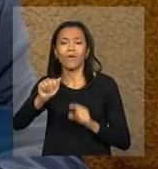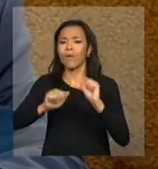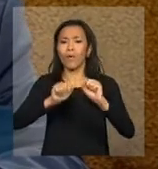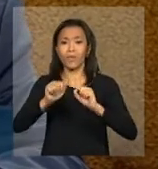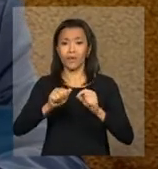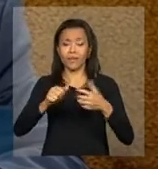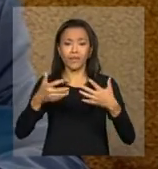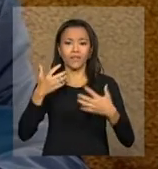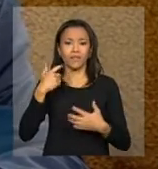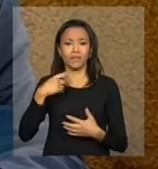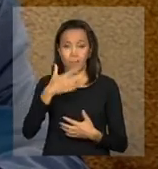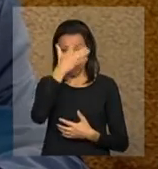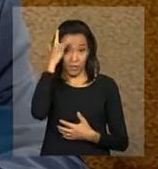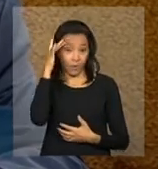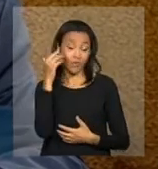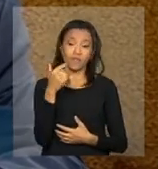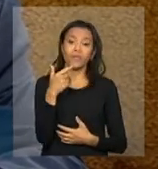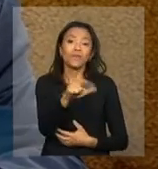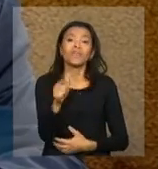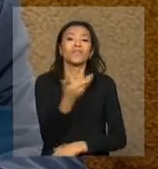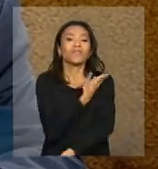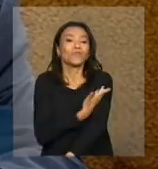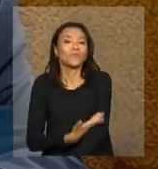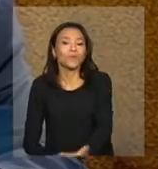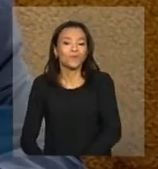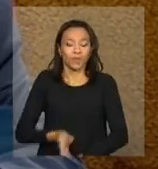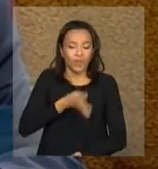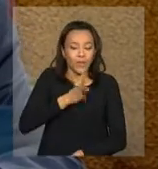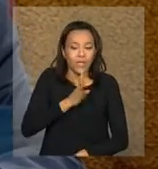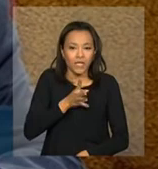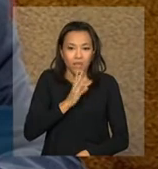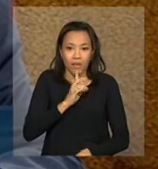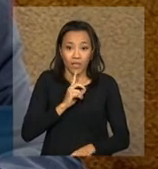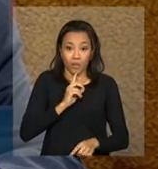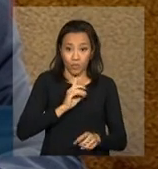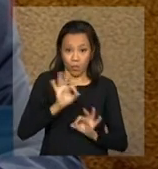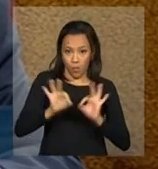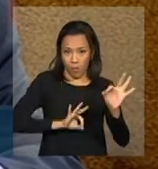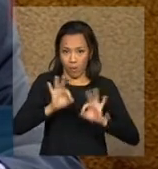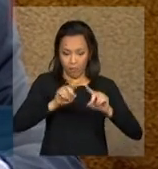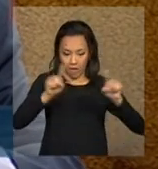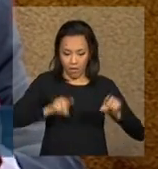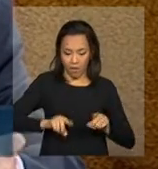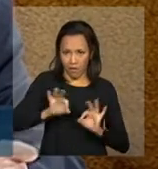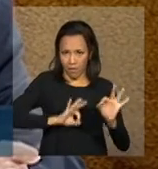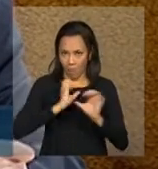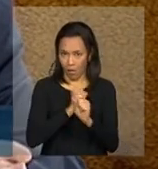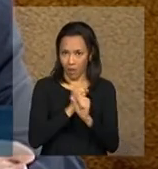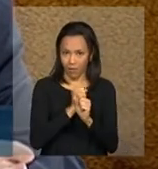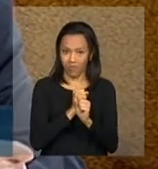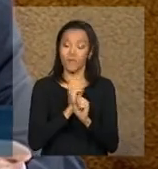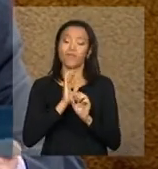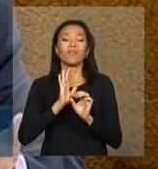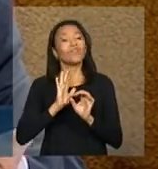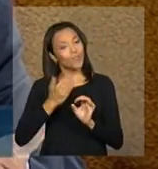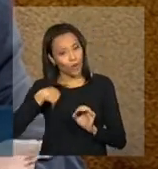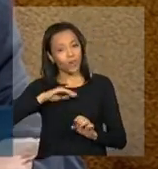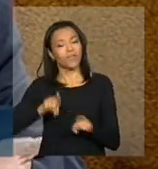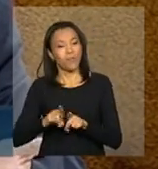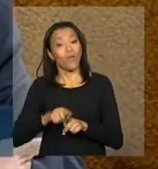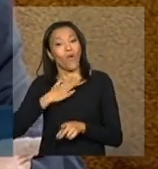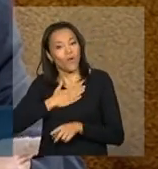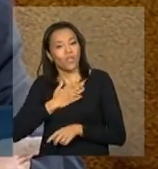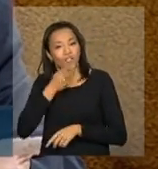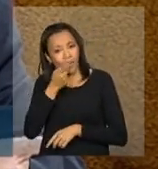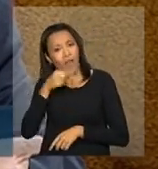tem esse hábito de manusear as peças orçamentárias, a gente também gostaria de dizer que